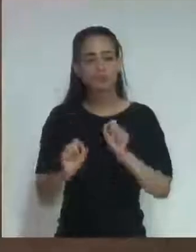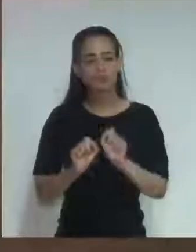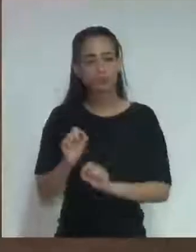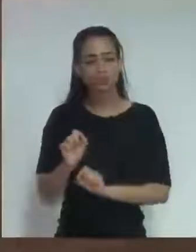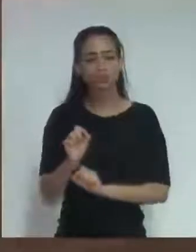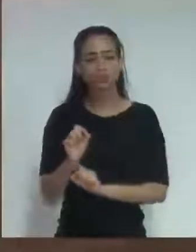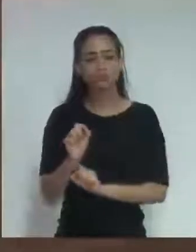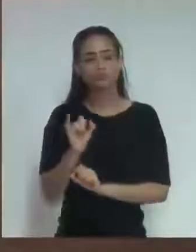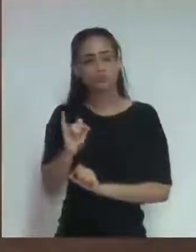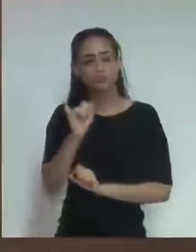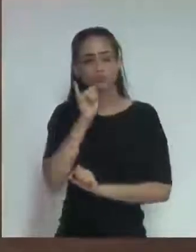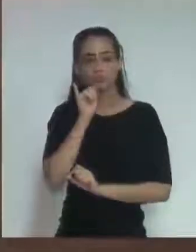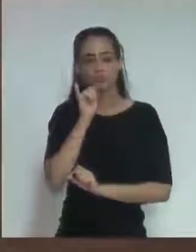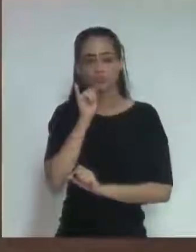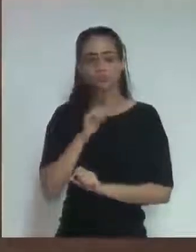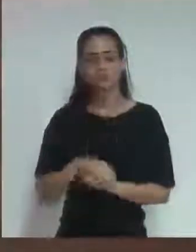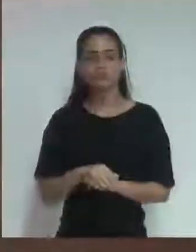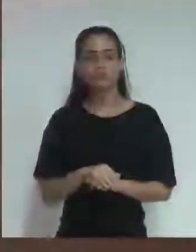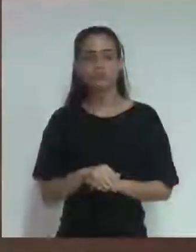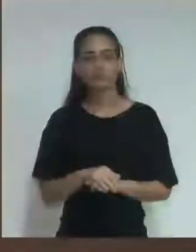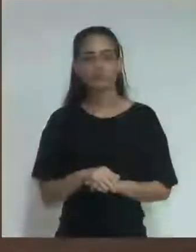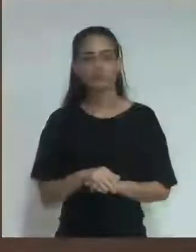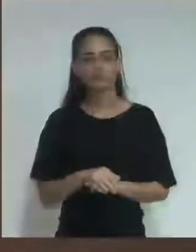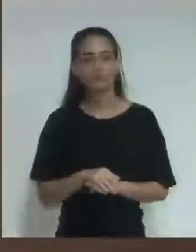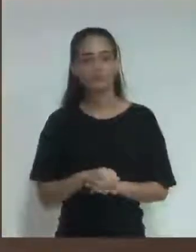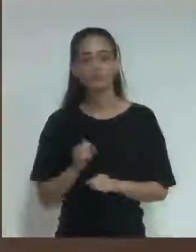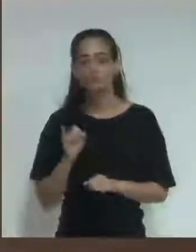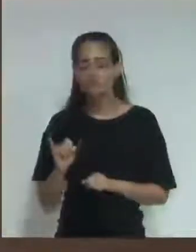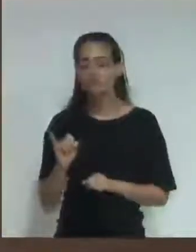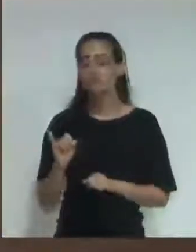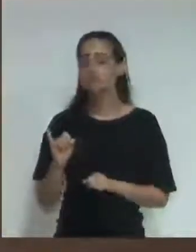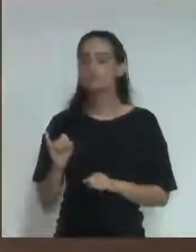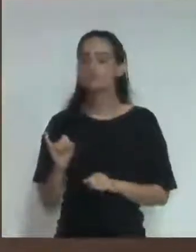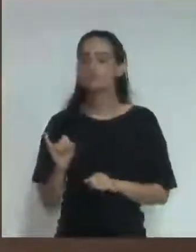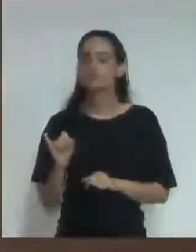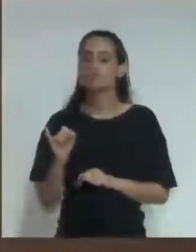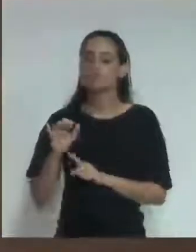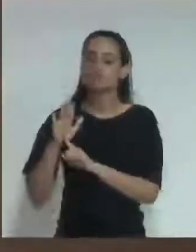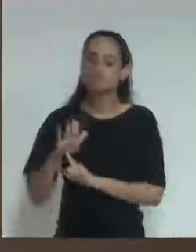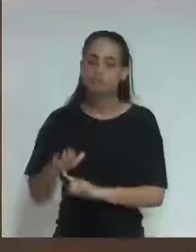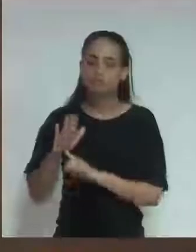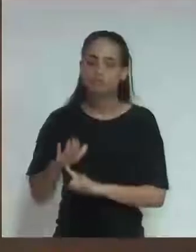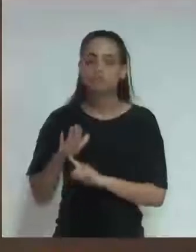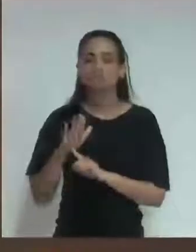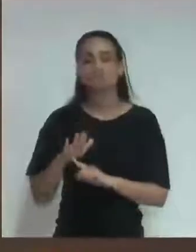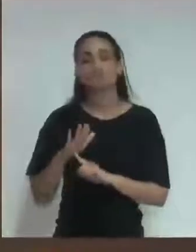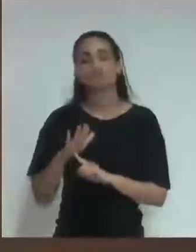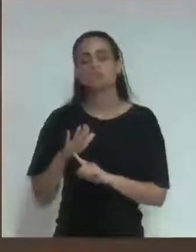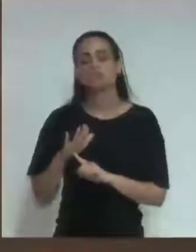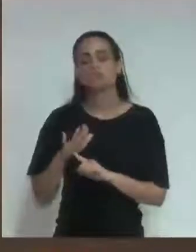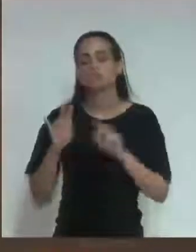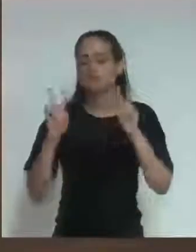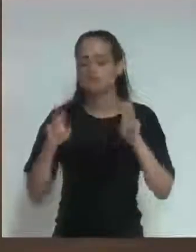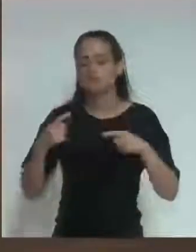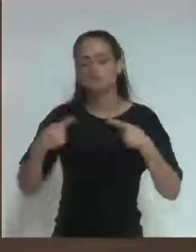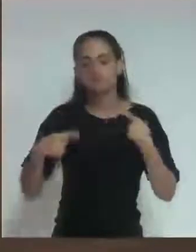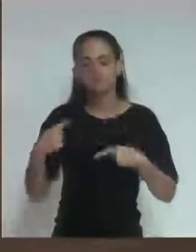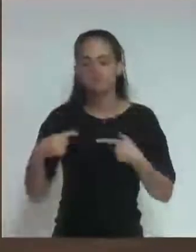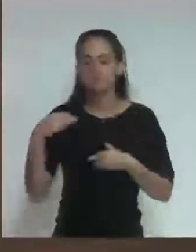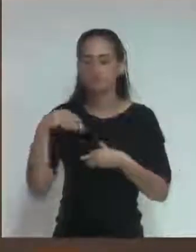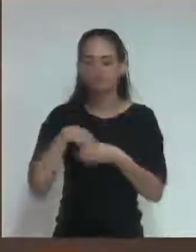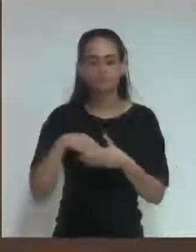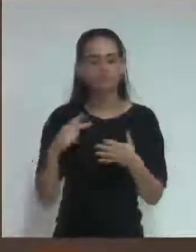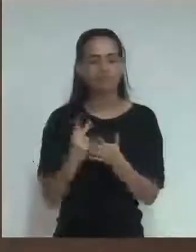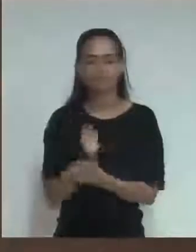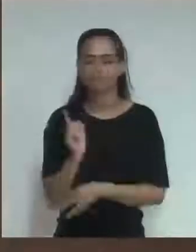tiver, eventualmente, algum tipo de pressão ou indução por questões políticas. Só isso que não pode ocorrer